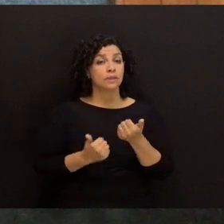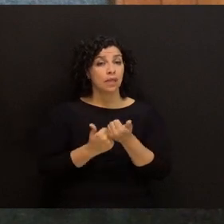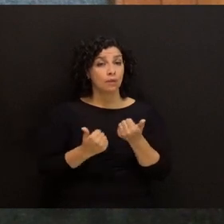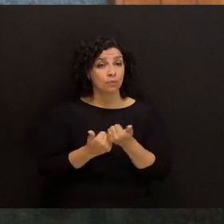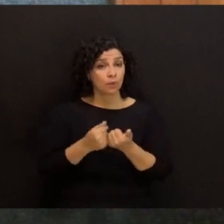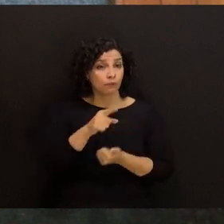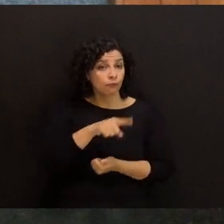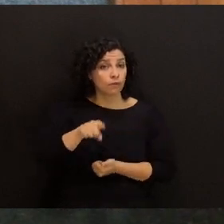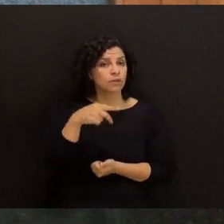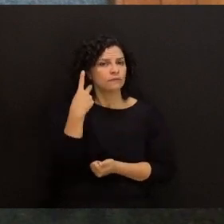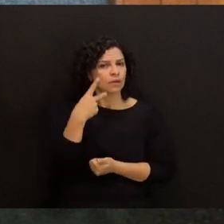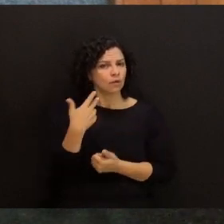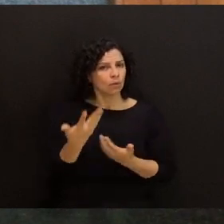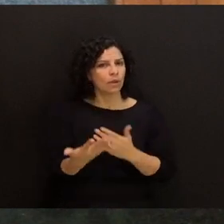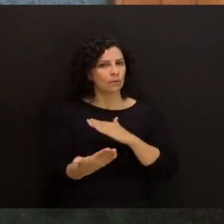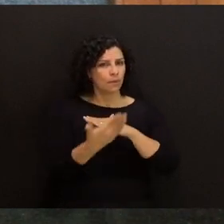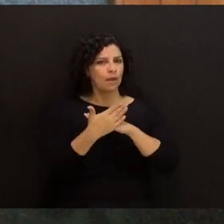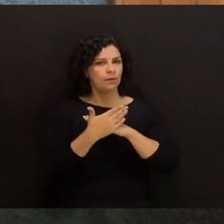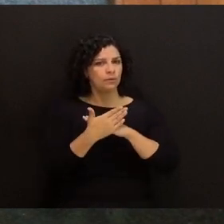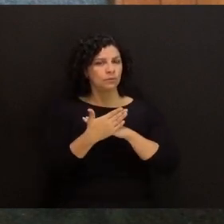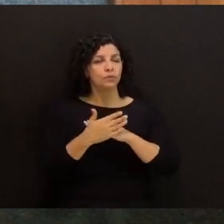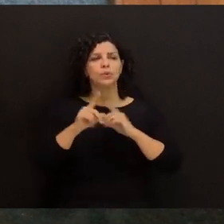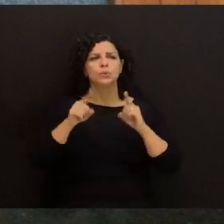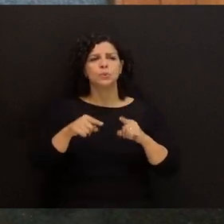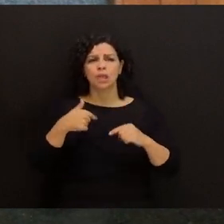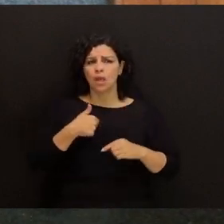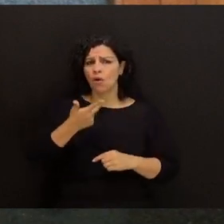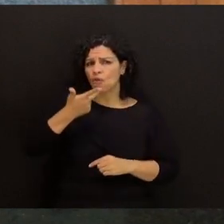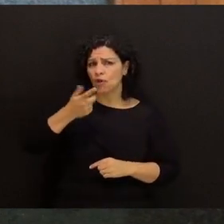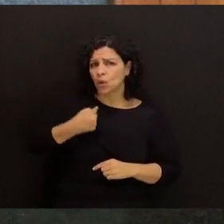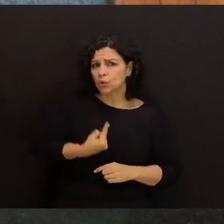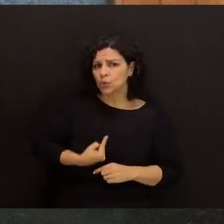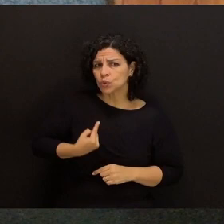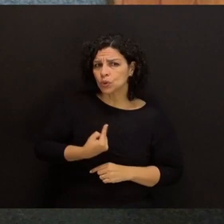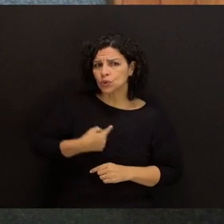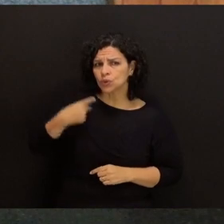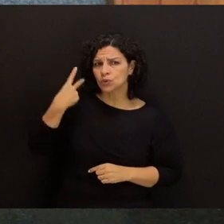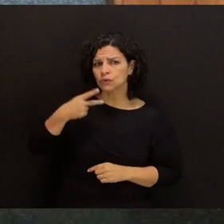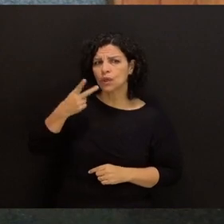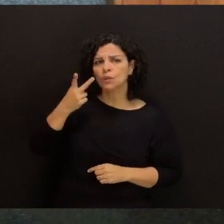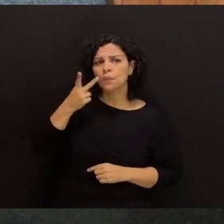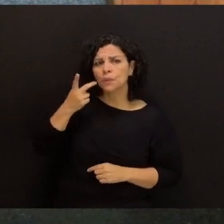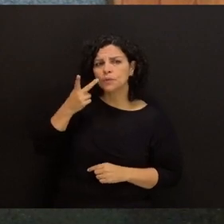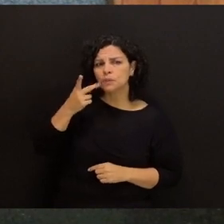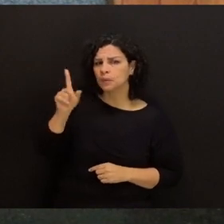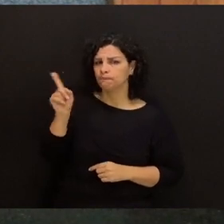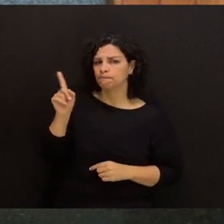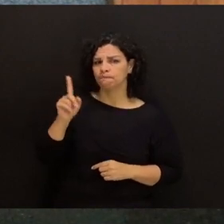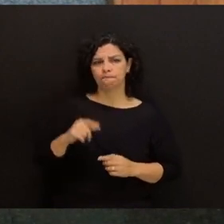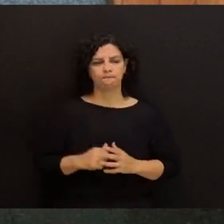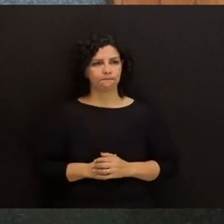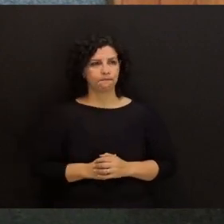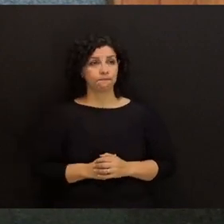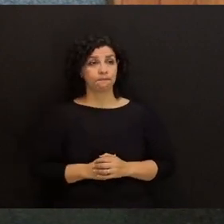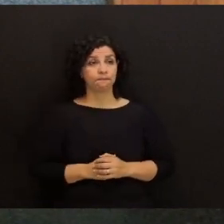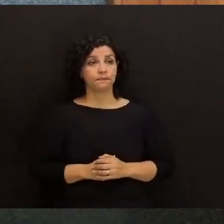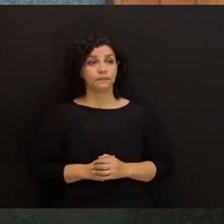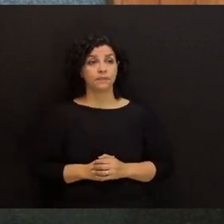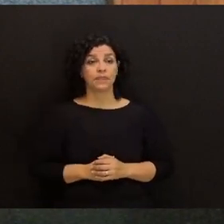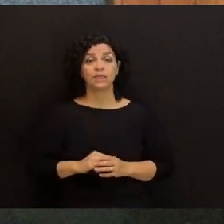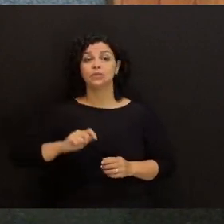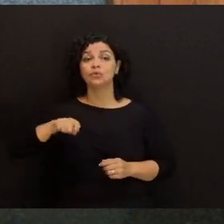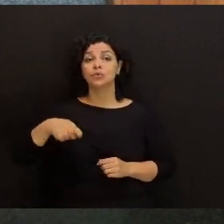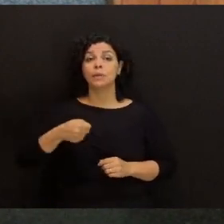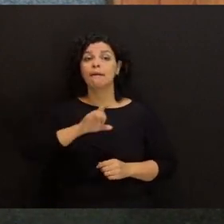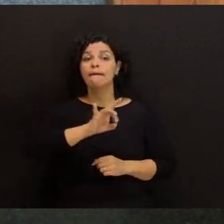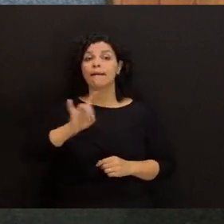colegas vereadores porque essa fala não é só minha do vereador José Possebon essa fala diz respeito